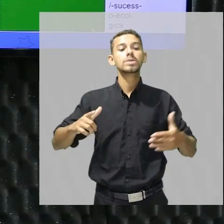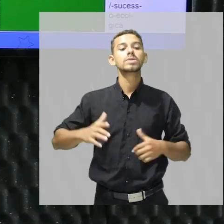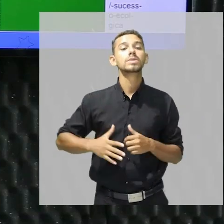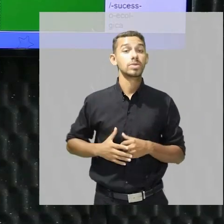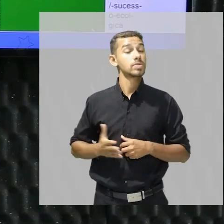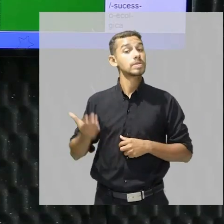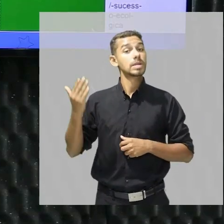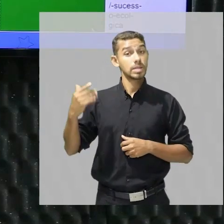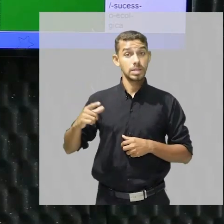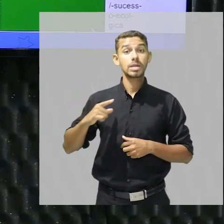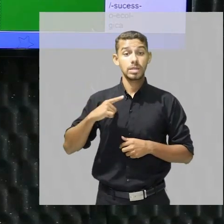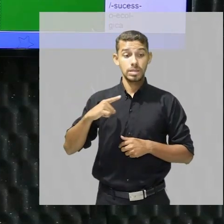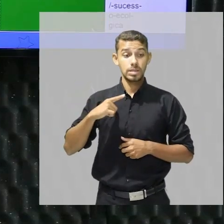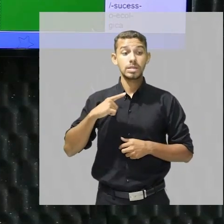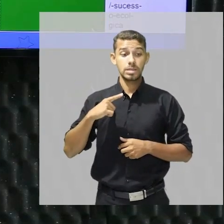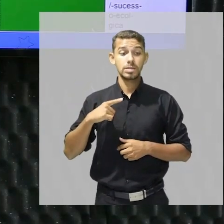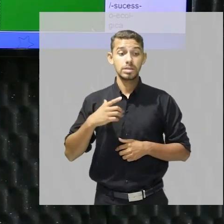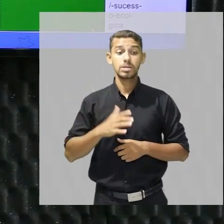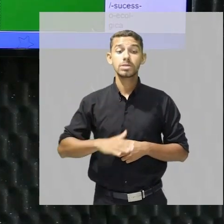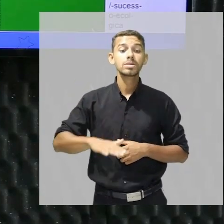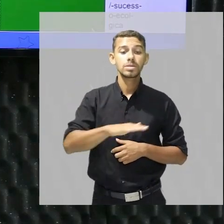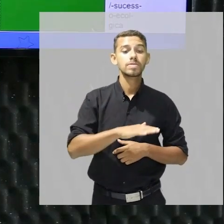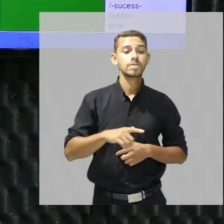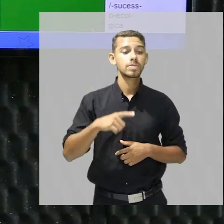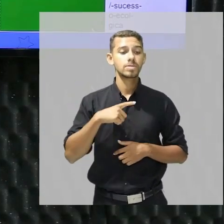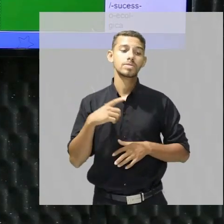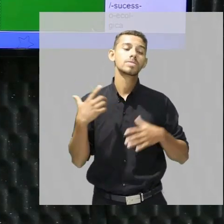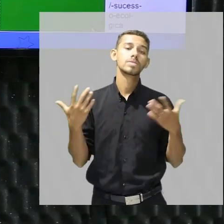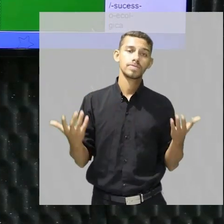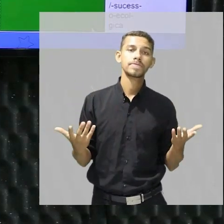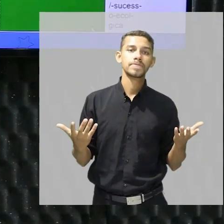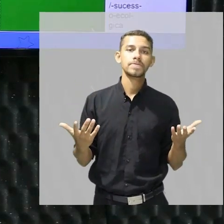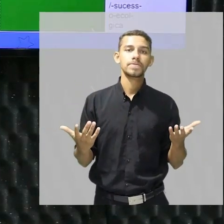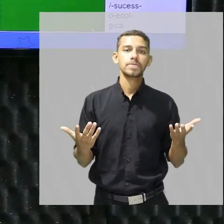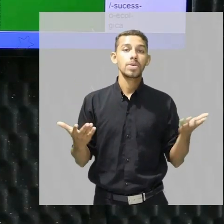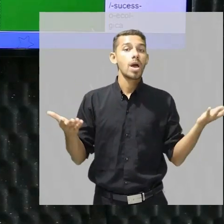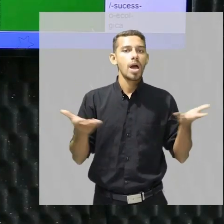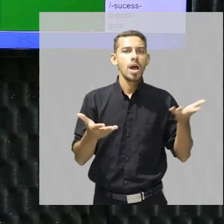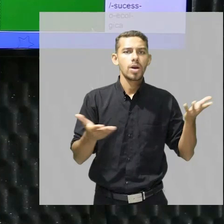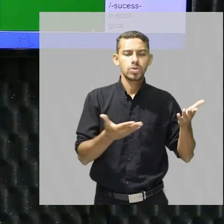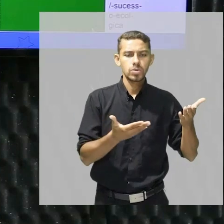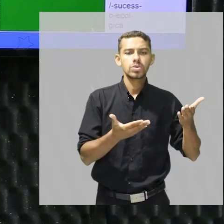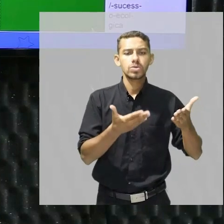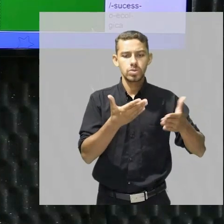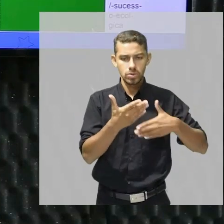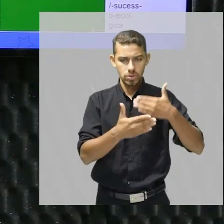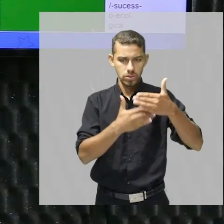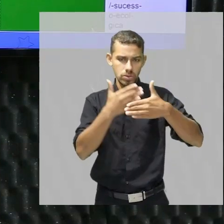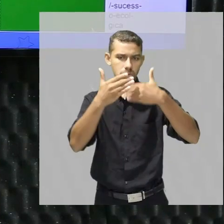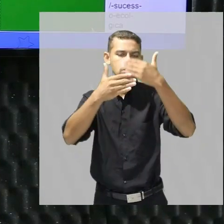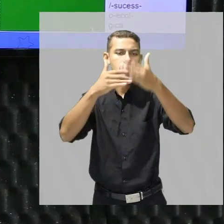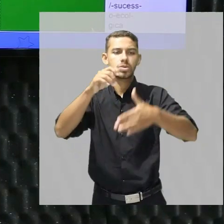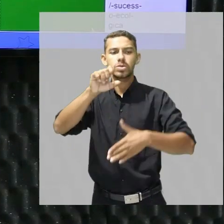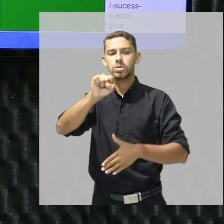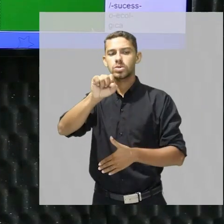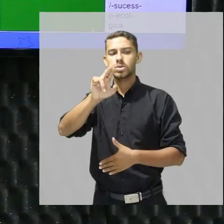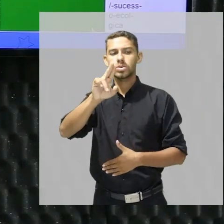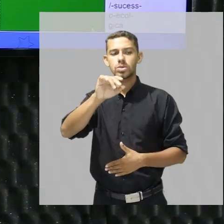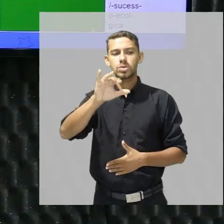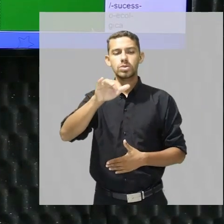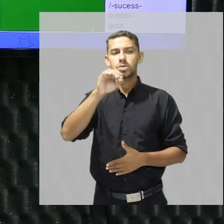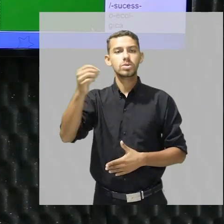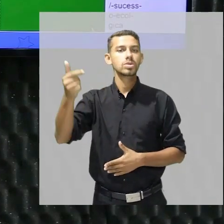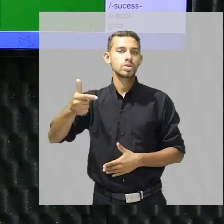existia seres vivos nesse solo aqui, quer dizer que aí ele vai sofrer agora o processo de sucessão secundária, porque